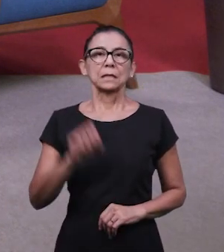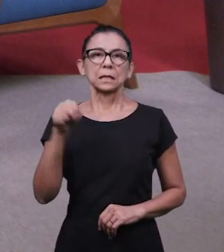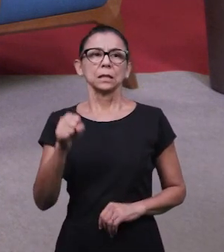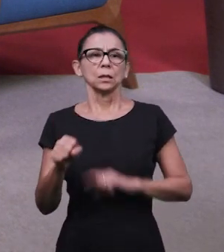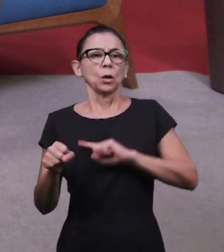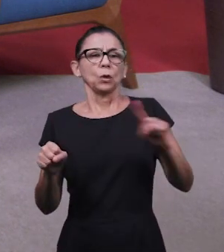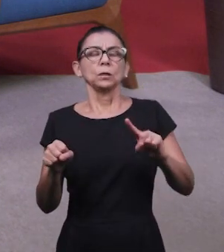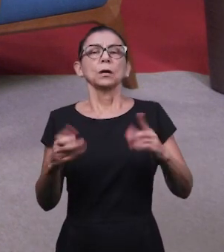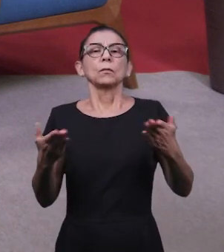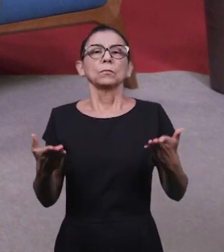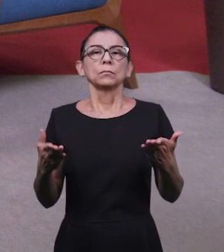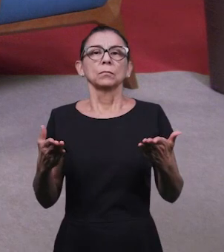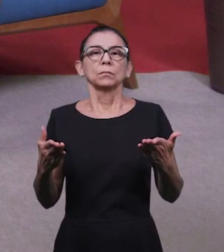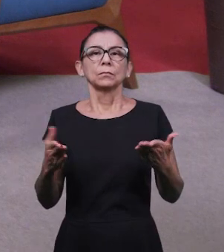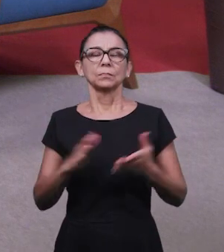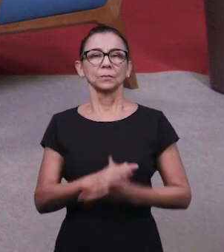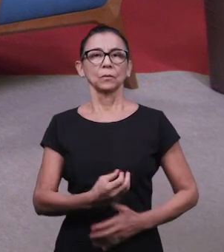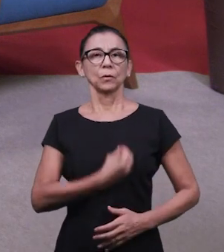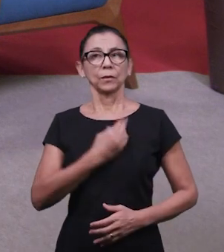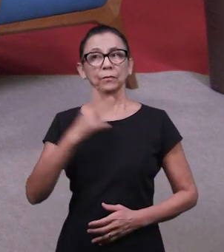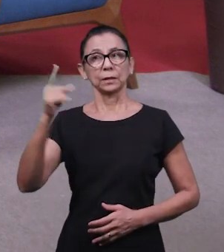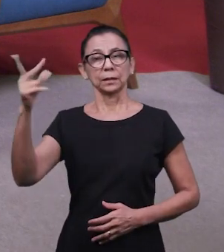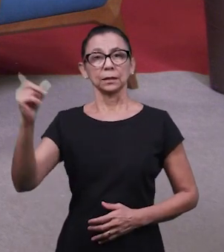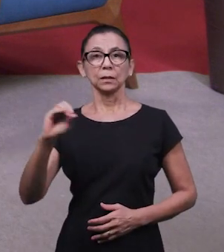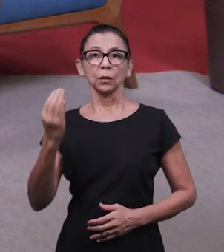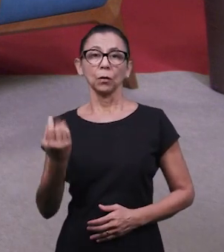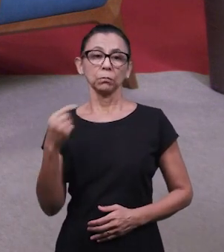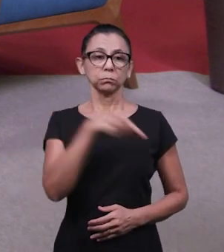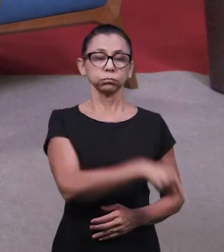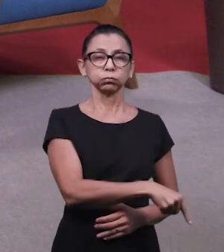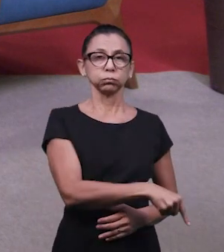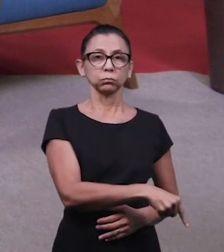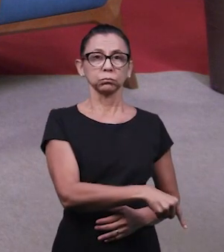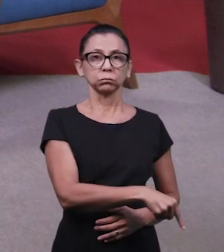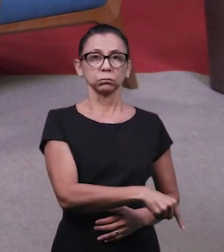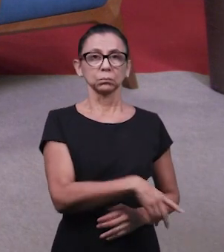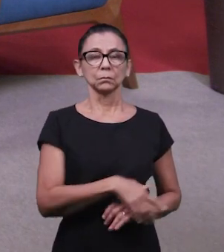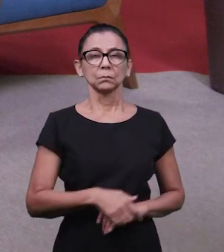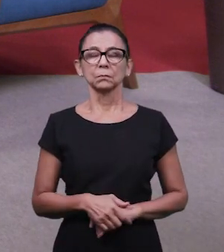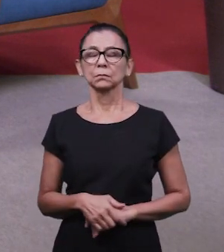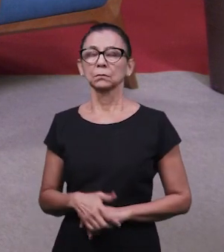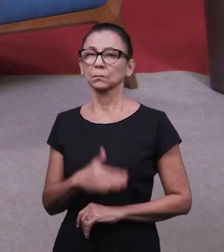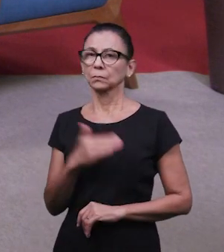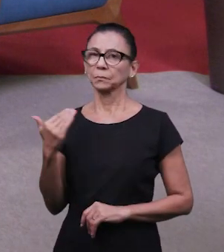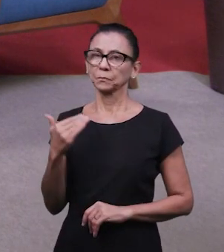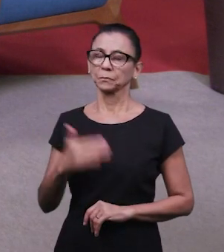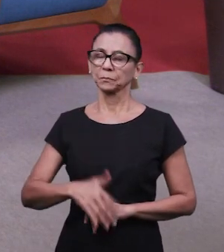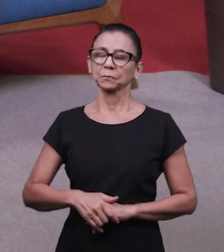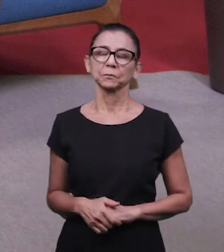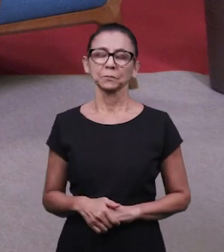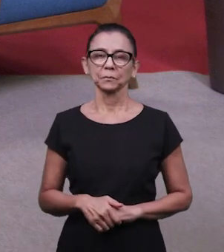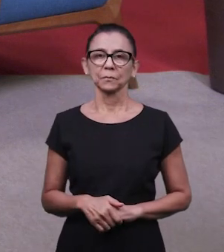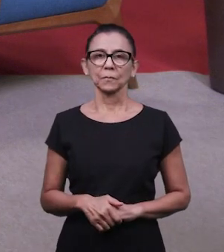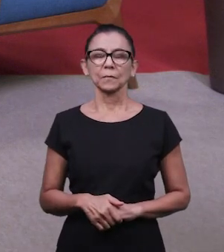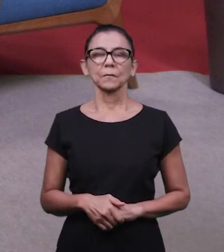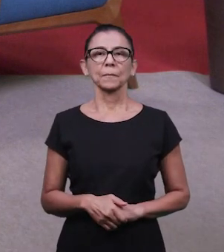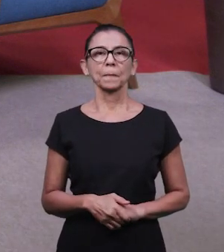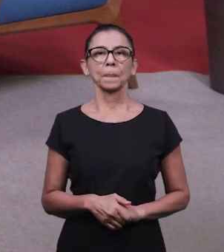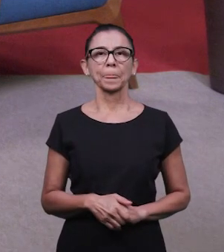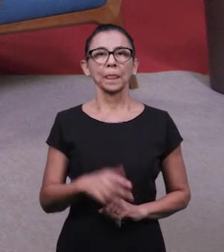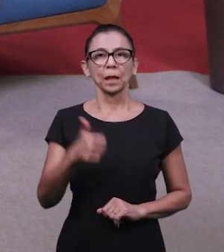não tem outro caminho, não há terceira via ou terceira alternativa. Ou é céu, é